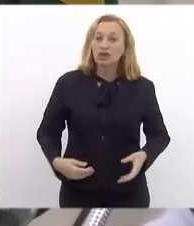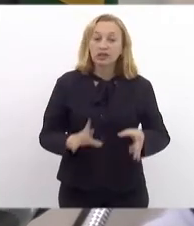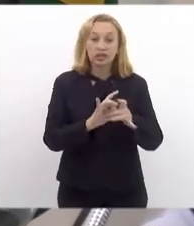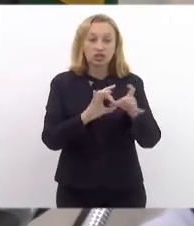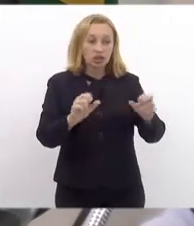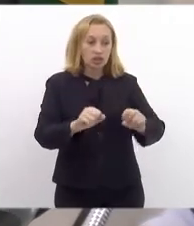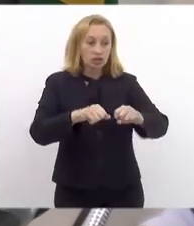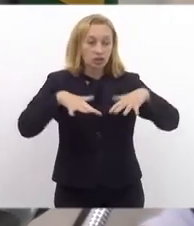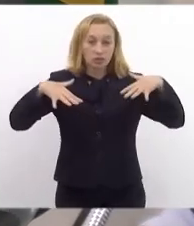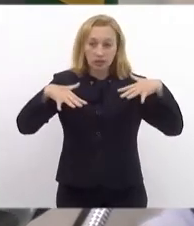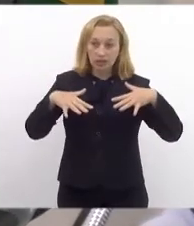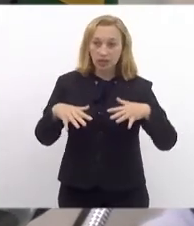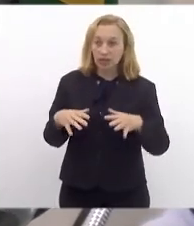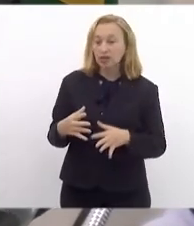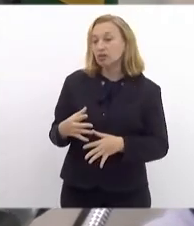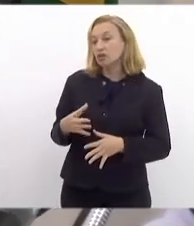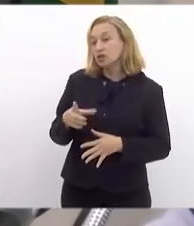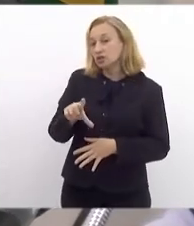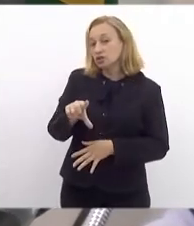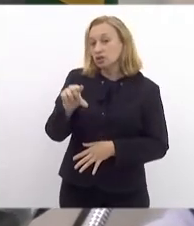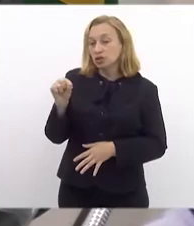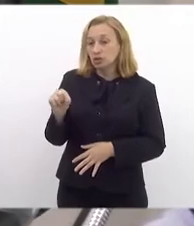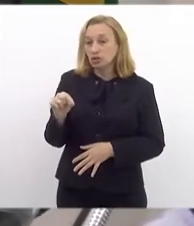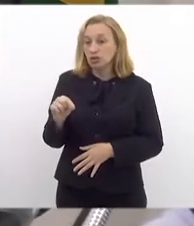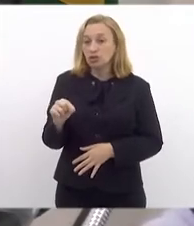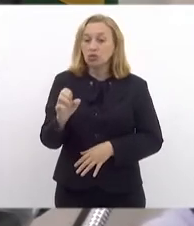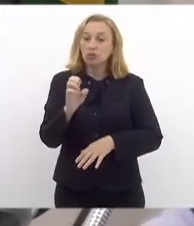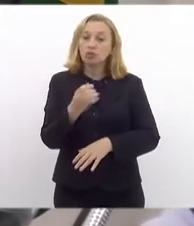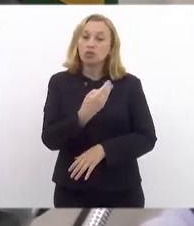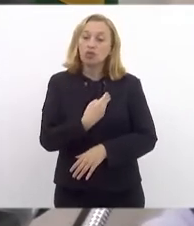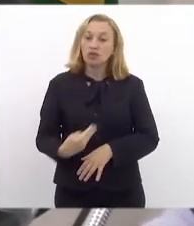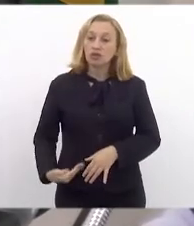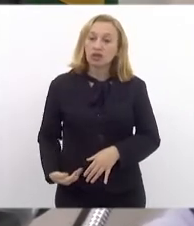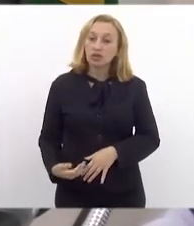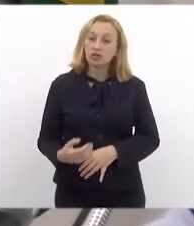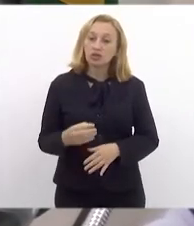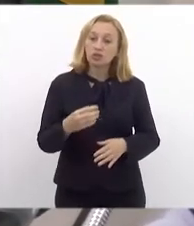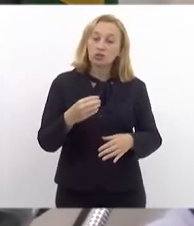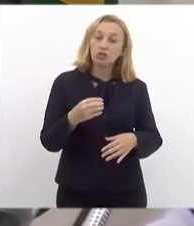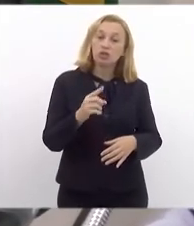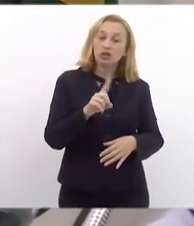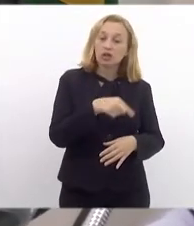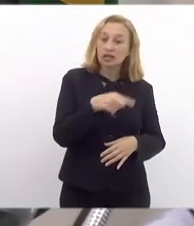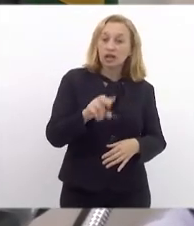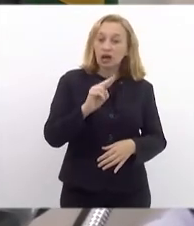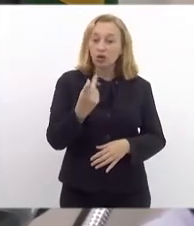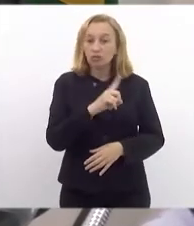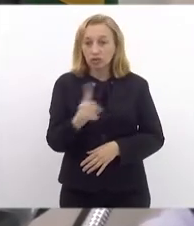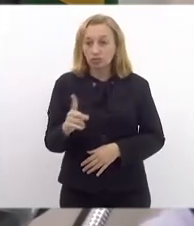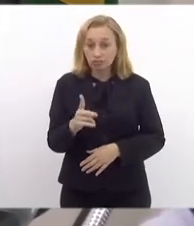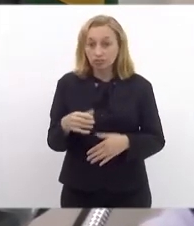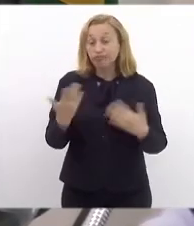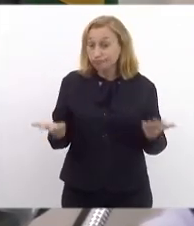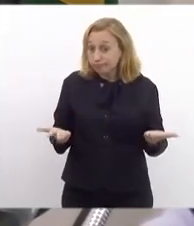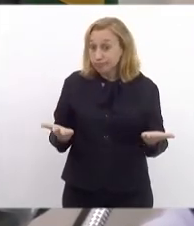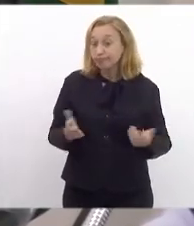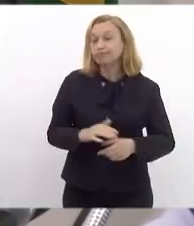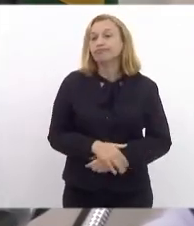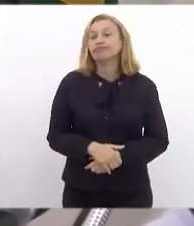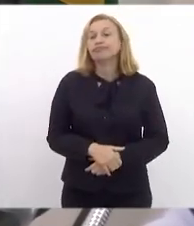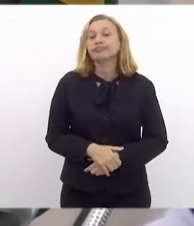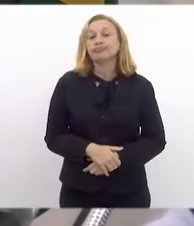plenário decidiu o governador ver tá e depois a gente decidir se mantém o objeto Como é o processo